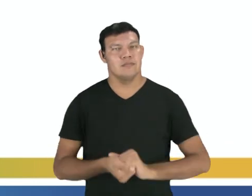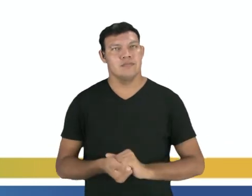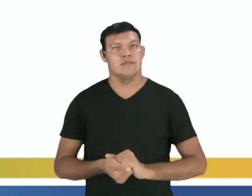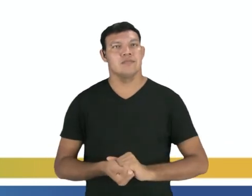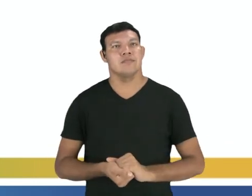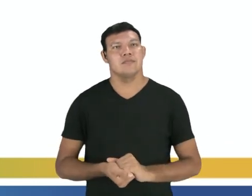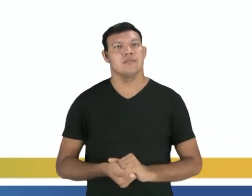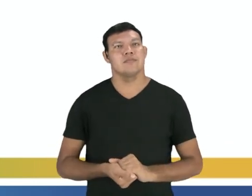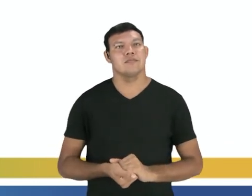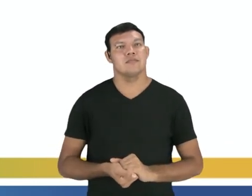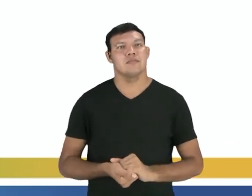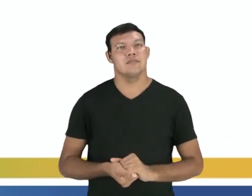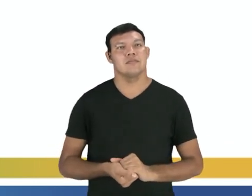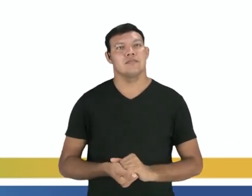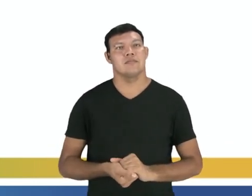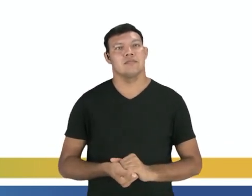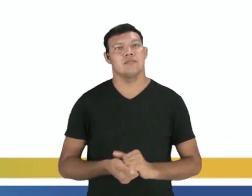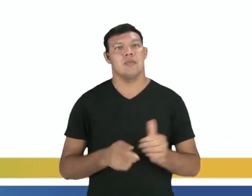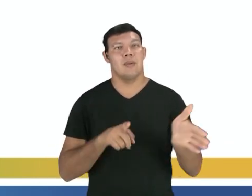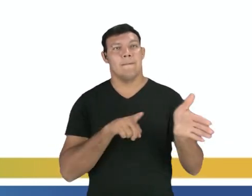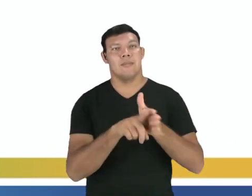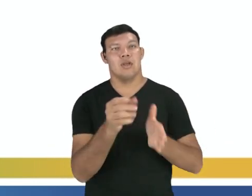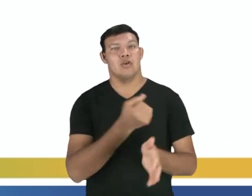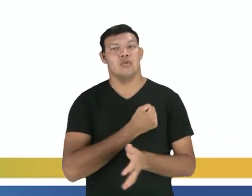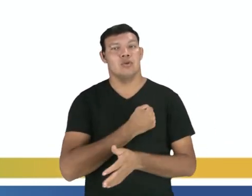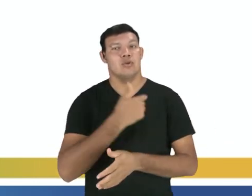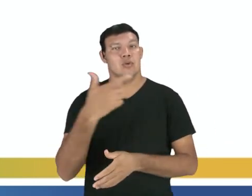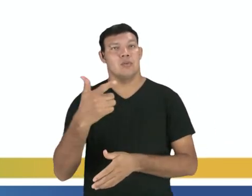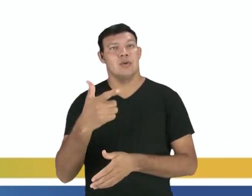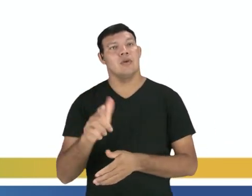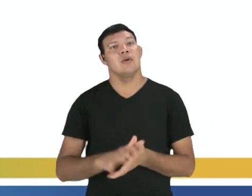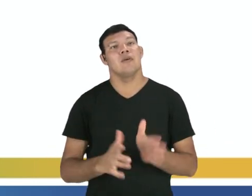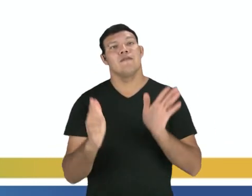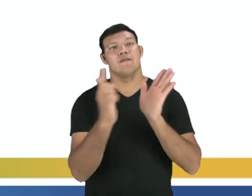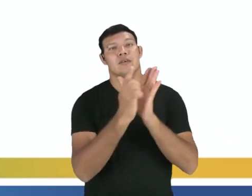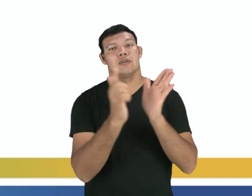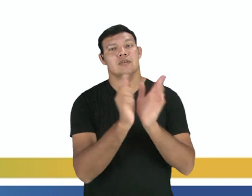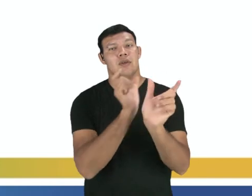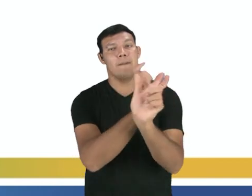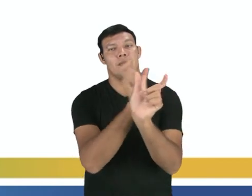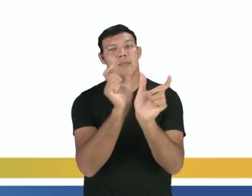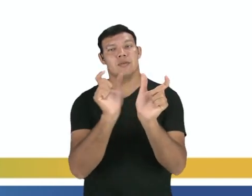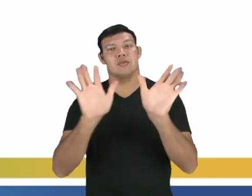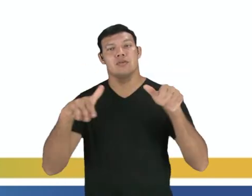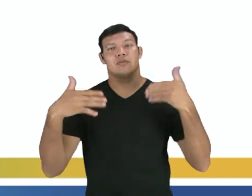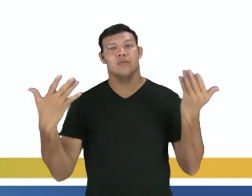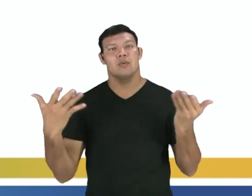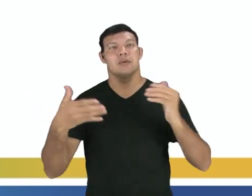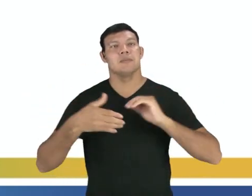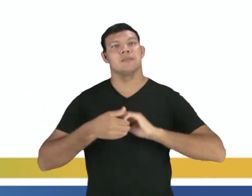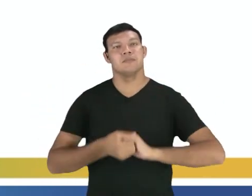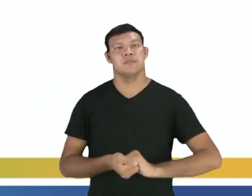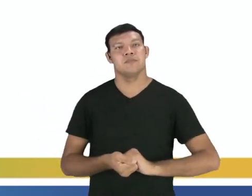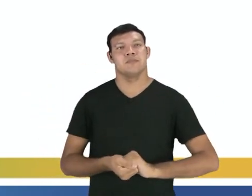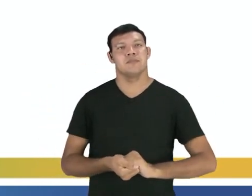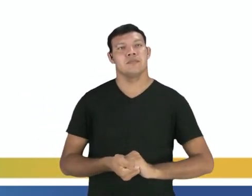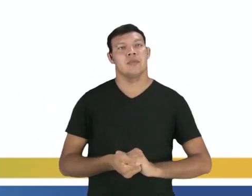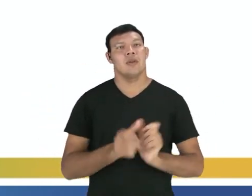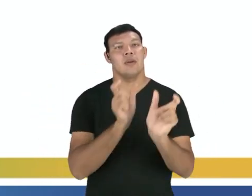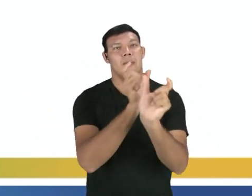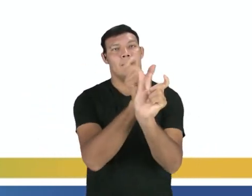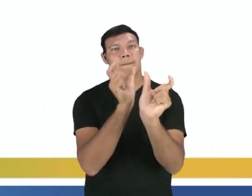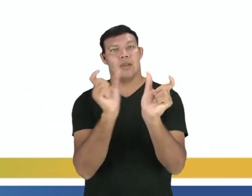isso aí qual a função das preposições daquelas serve preposições